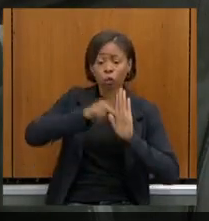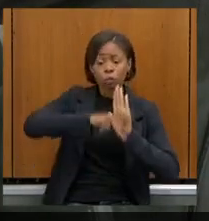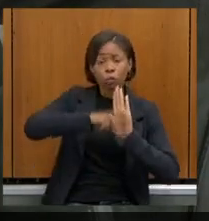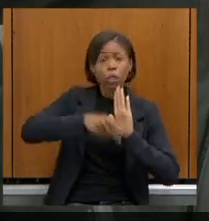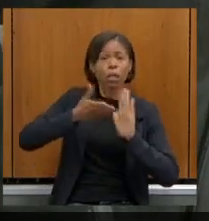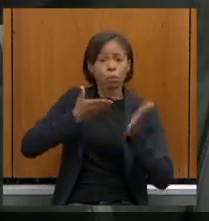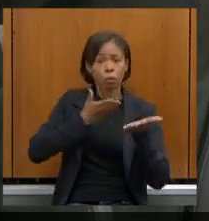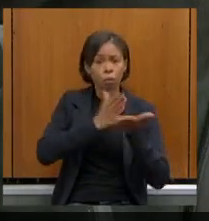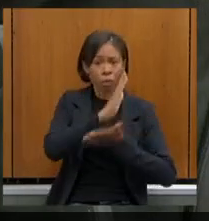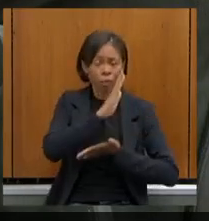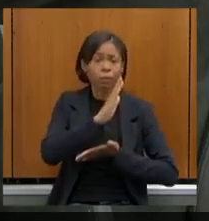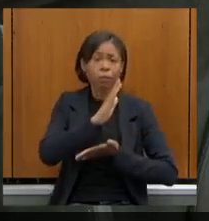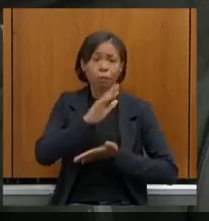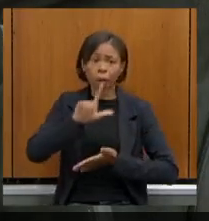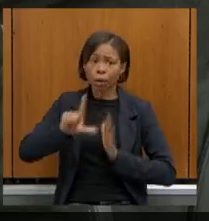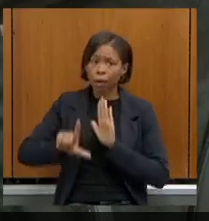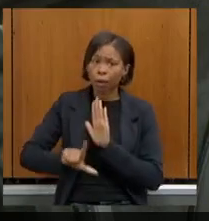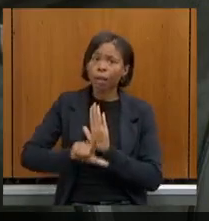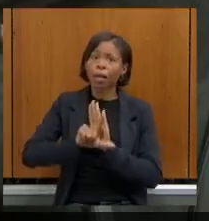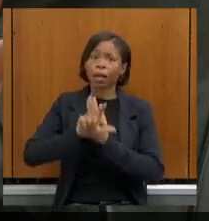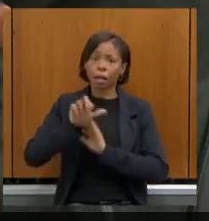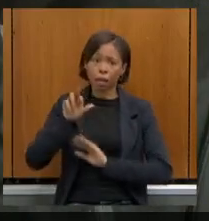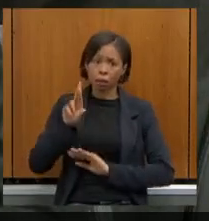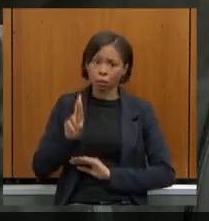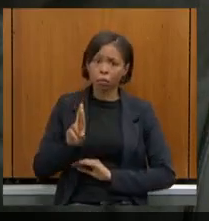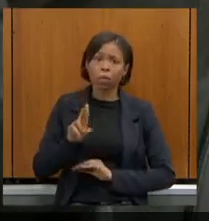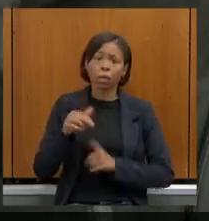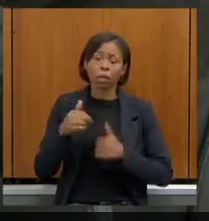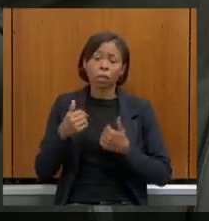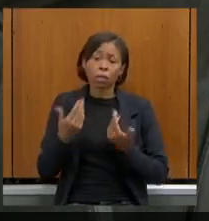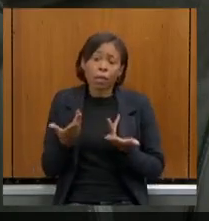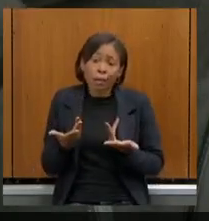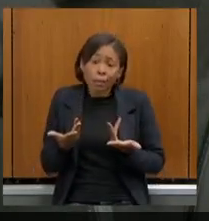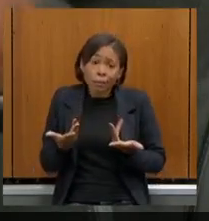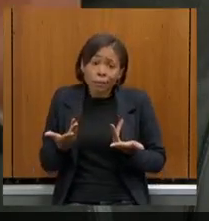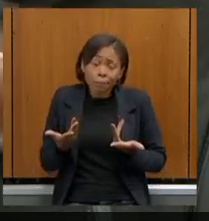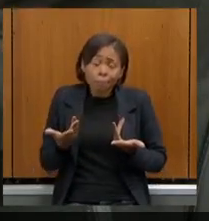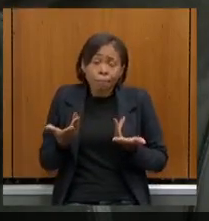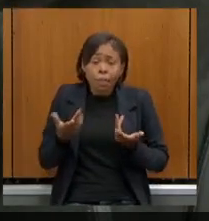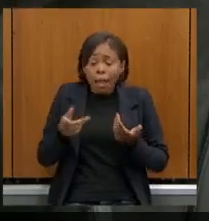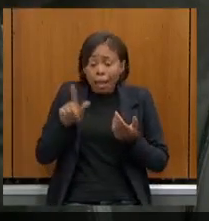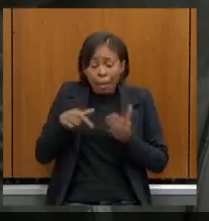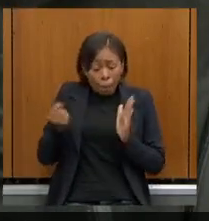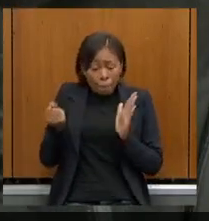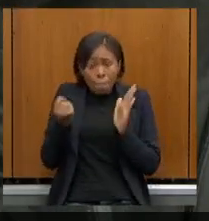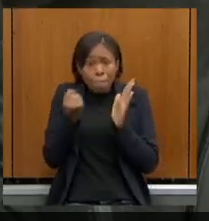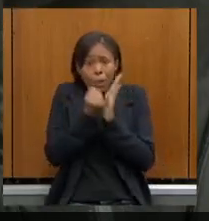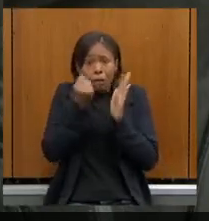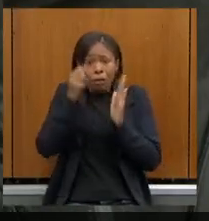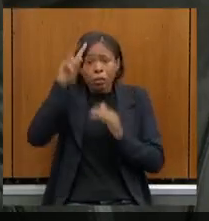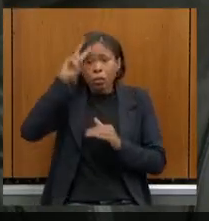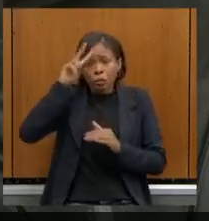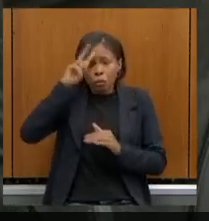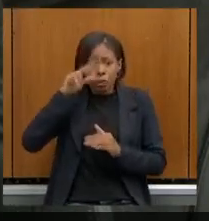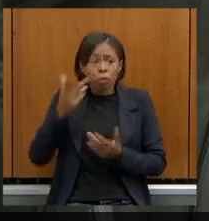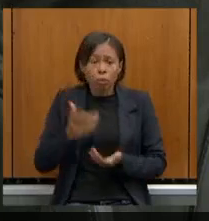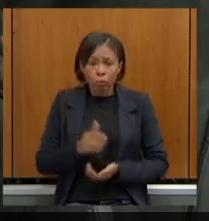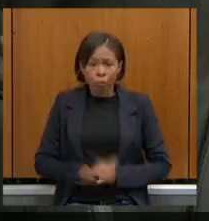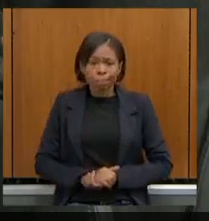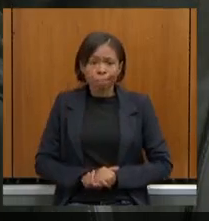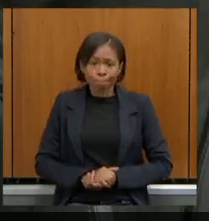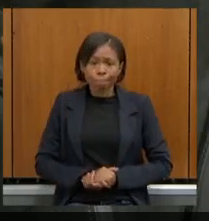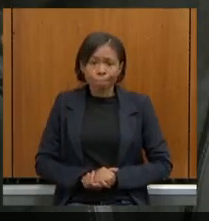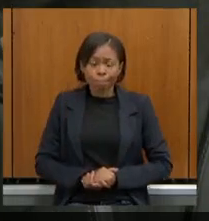Rouanet de Minas Gerais do patrimônio histórico não precisa entrar em mérito para vocês terem uma ideia gente o projeto